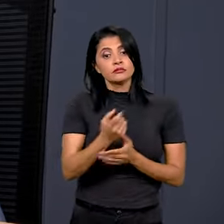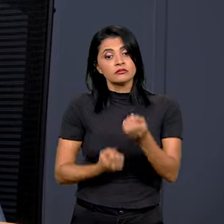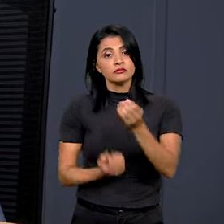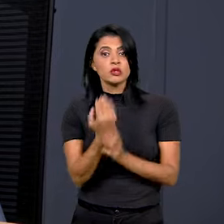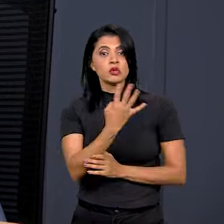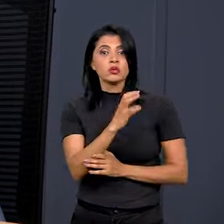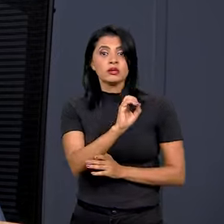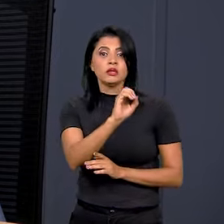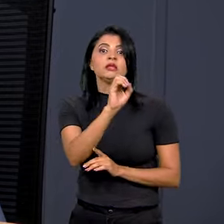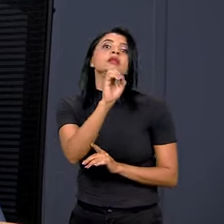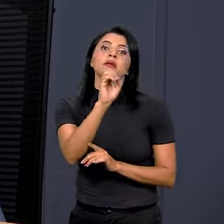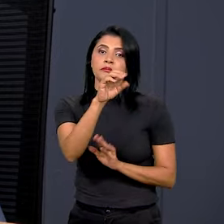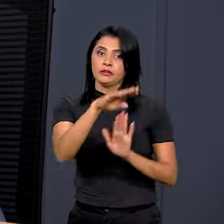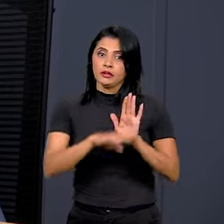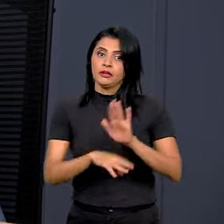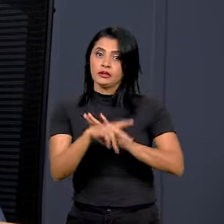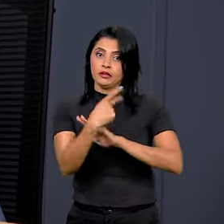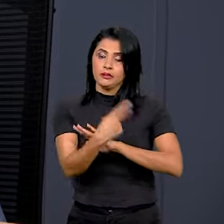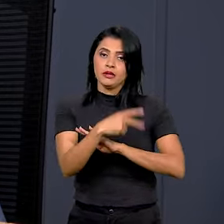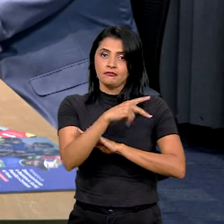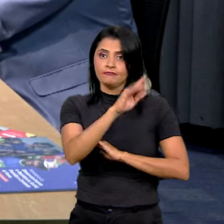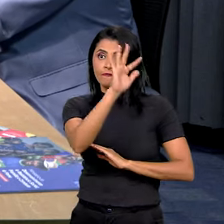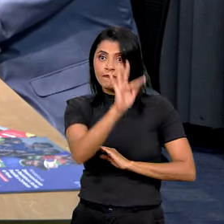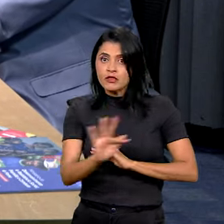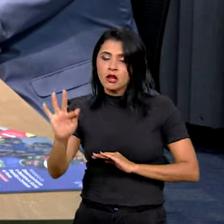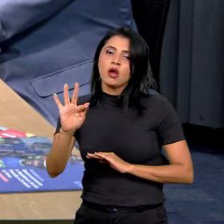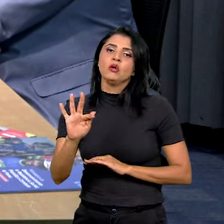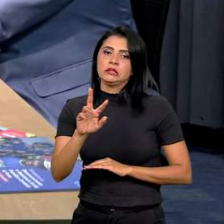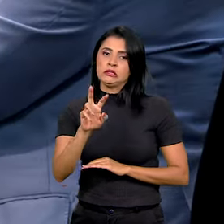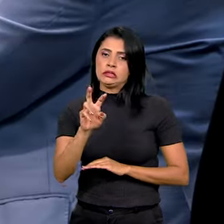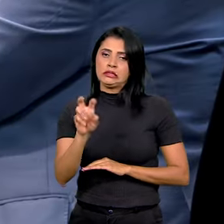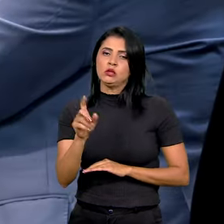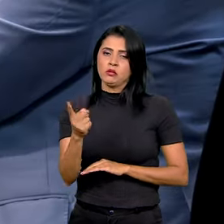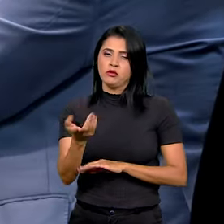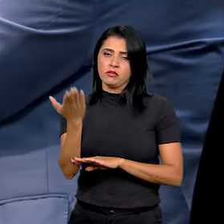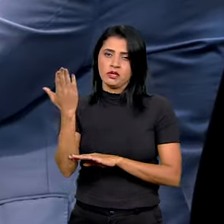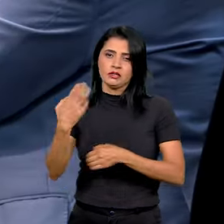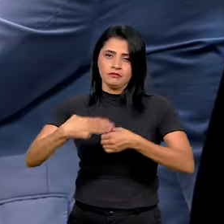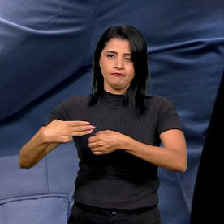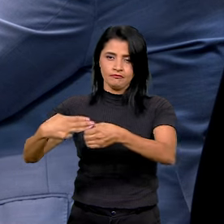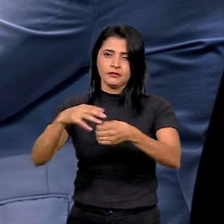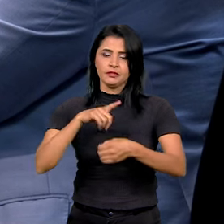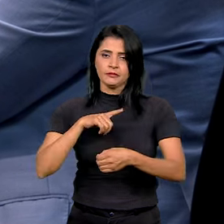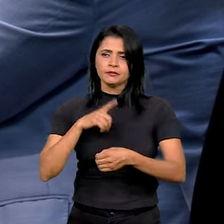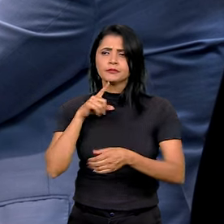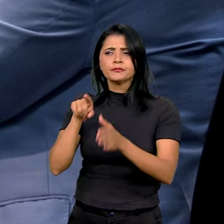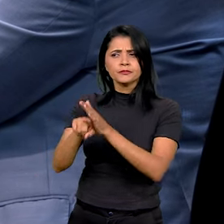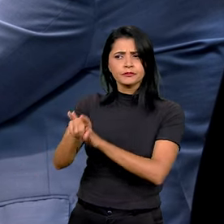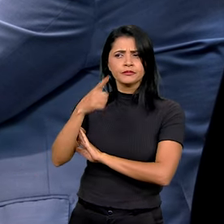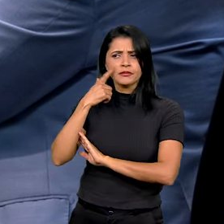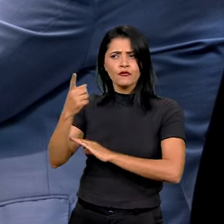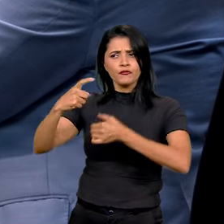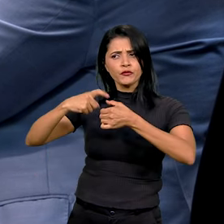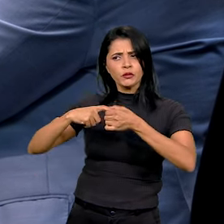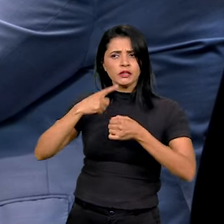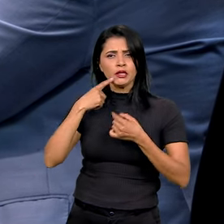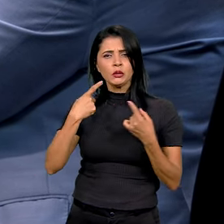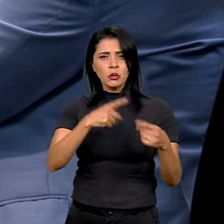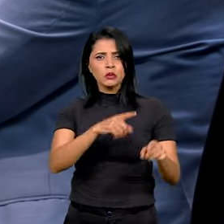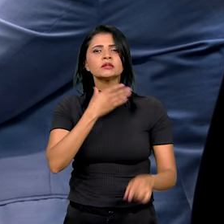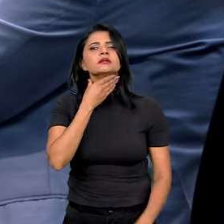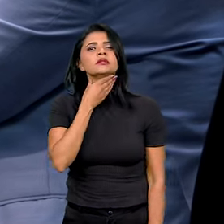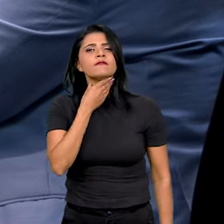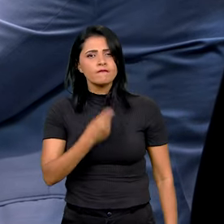40 programas sociais que a gente tem só no governo federal nos municípios é mais de 5.000 muito mais e Dr João Paulo Ah eu quero voltar na ideia de combate a